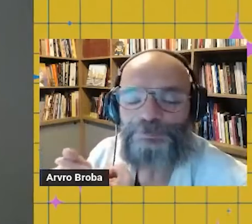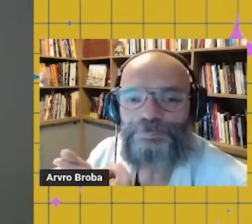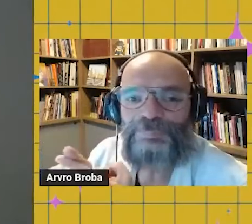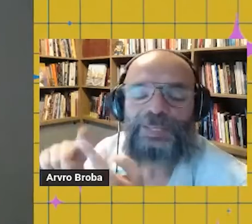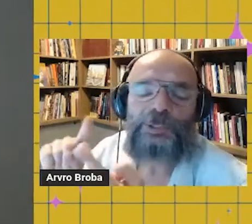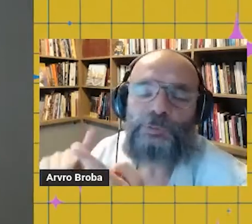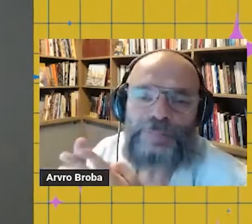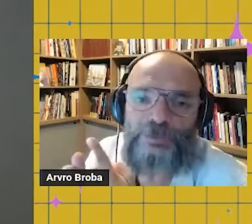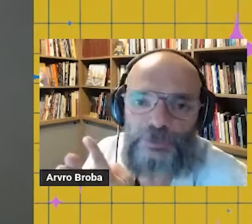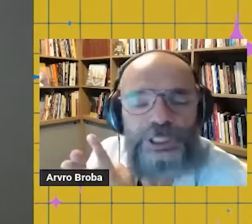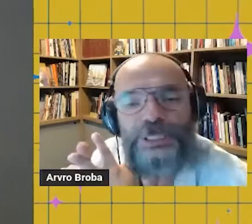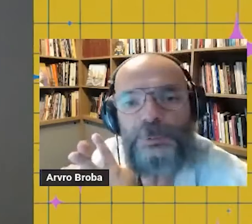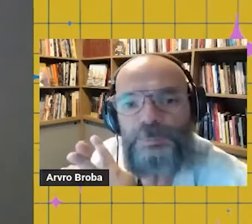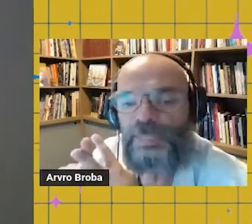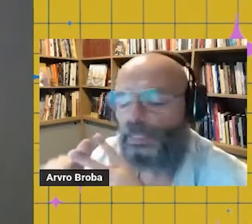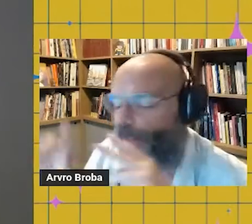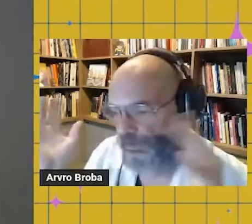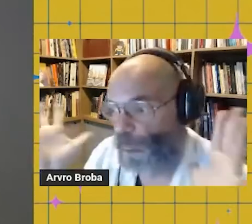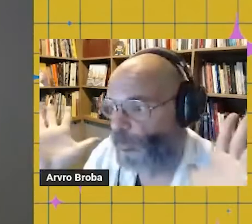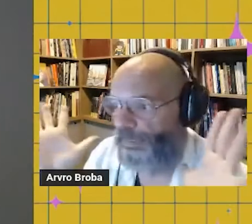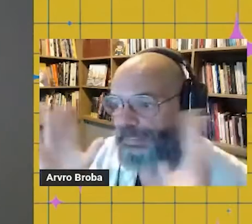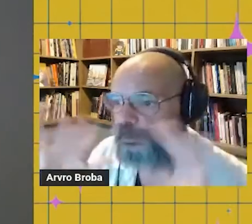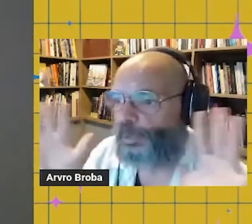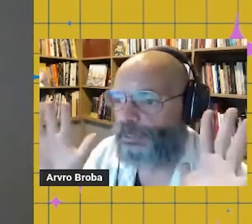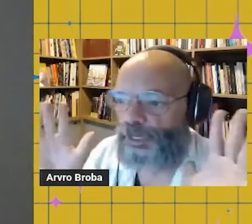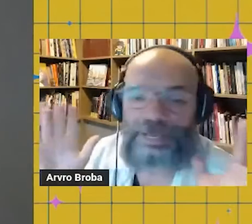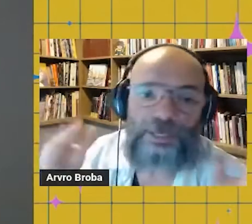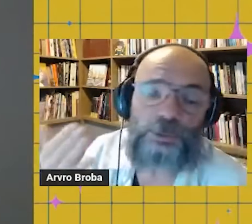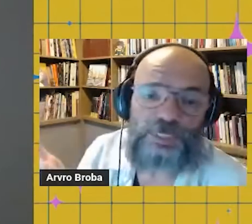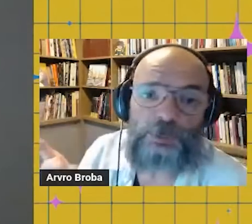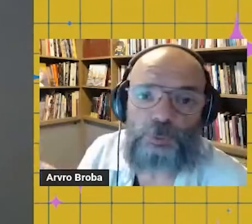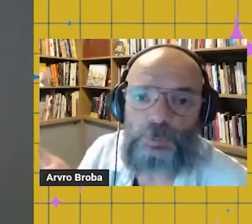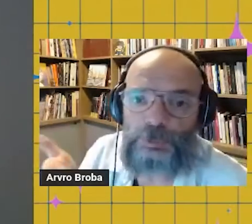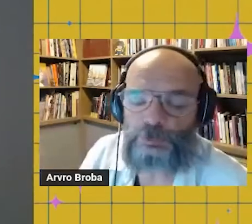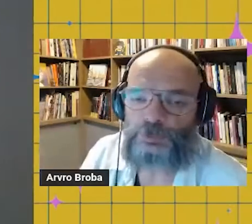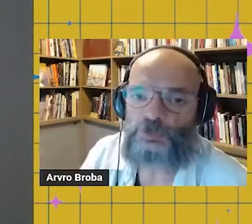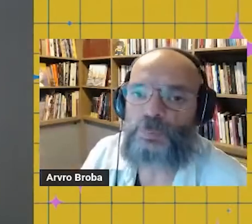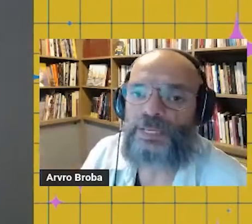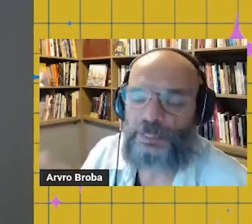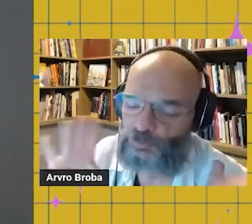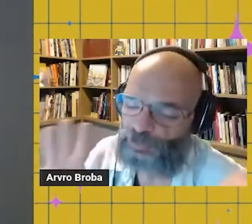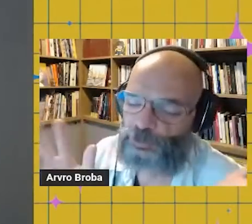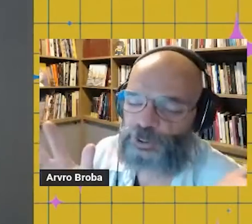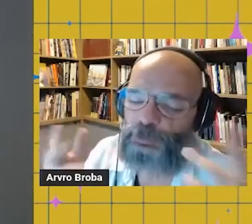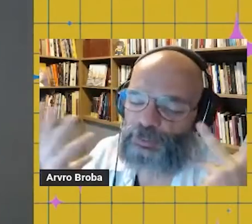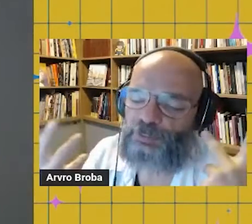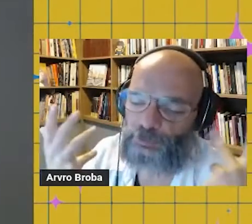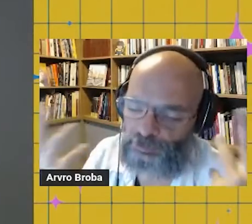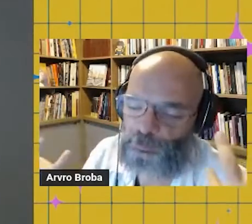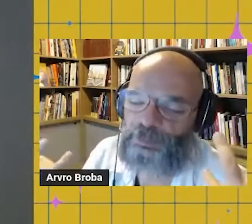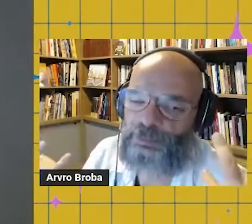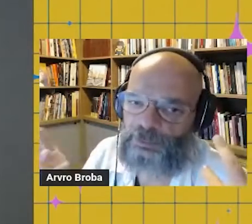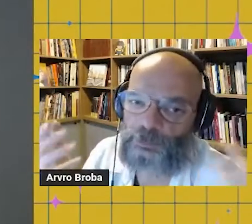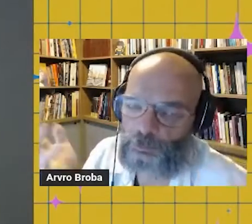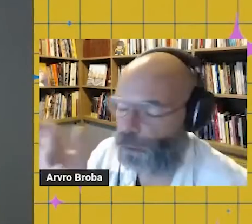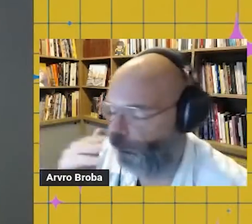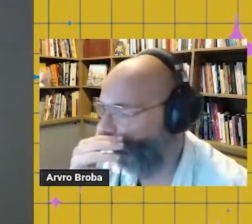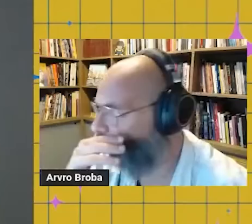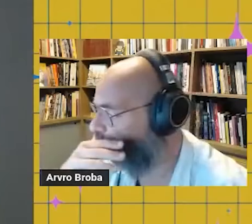Almeida e o Flávio Dino são dois eles adoram chamar eu não sei os números do Silvio Almeida do Flávio Dino eu sei que são